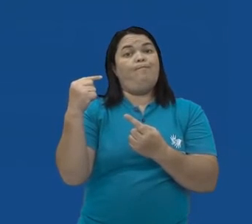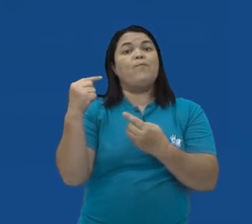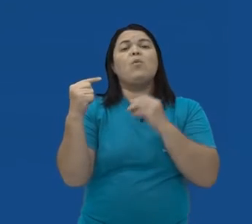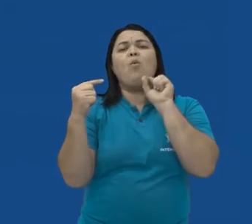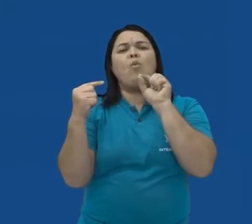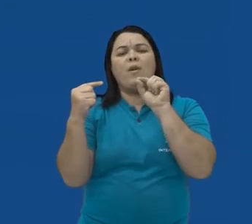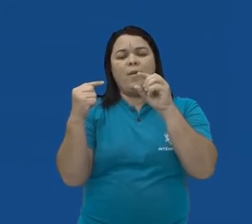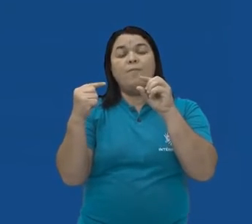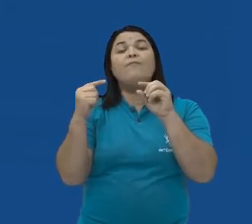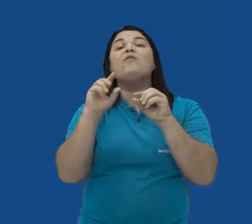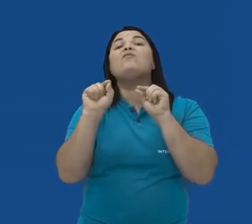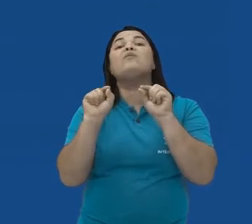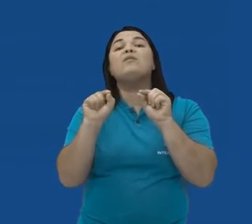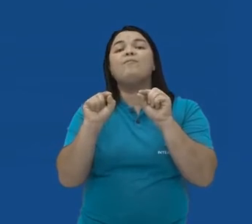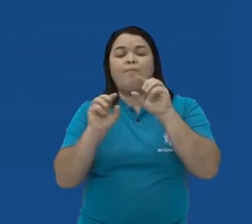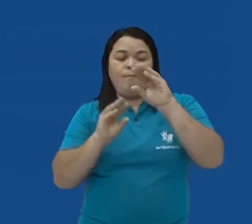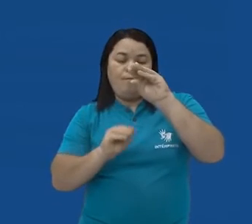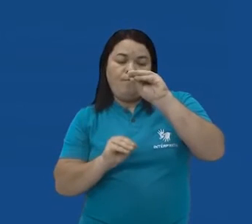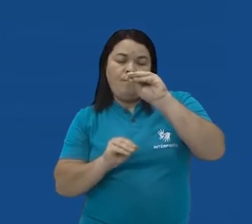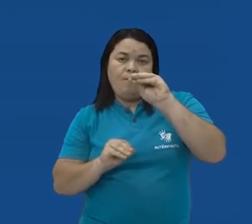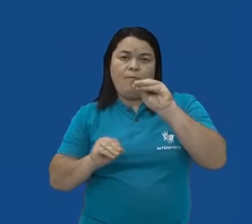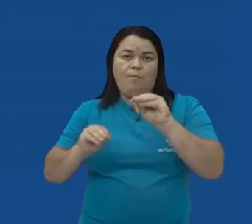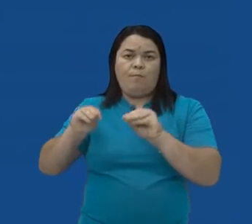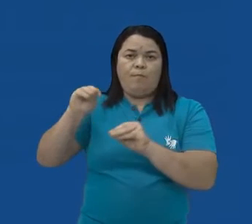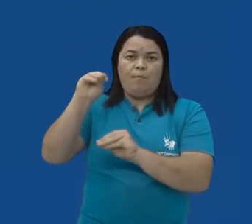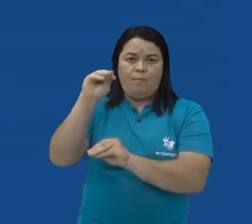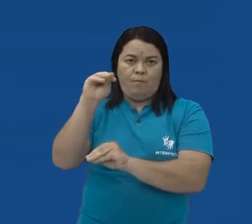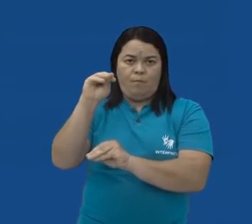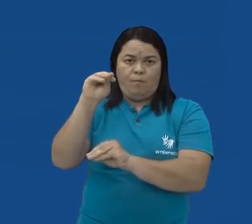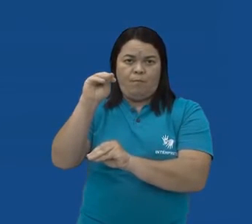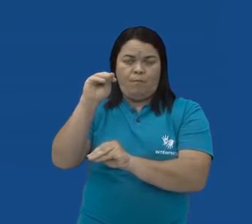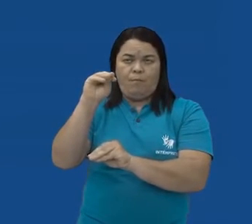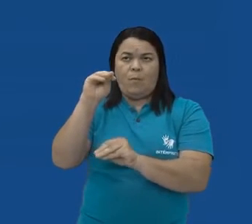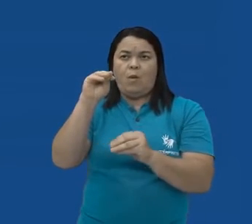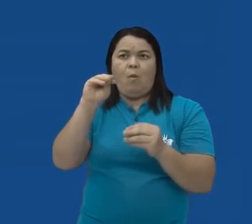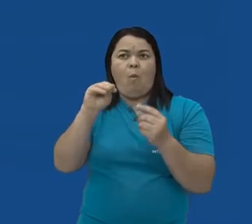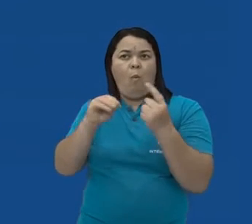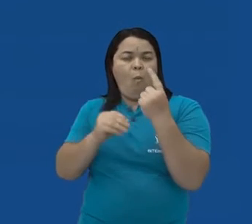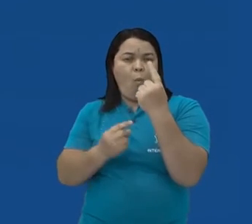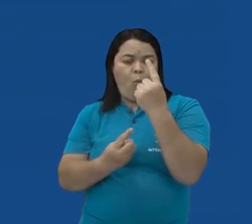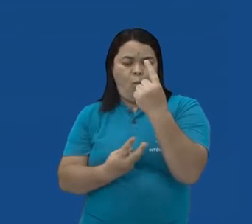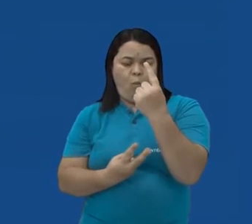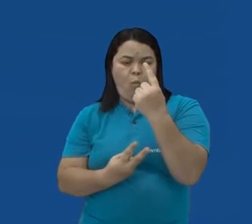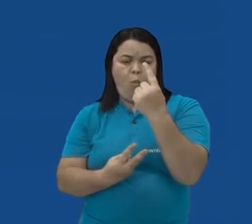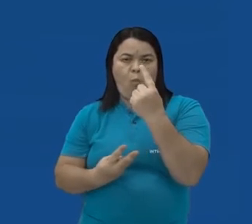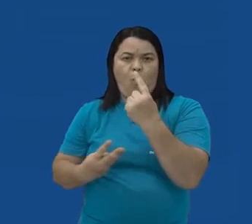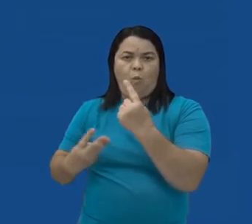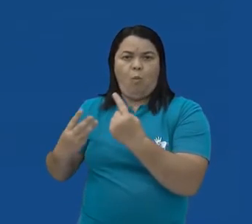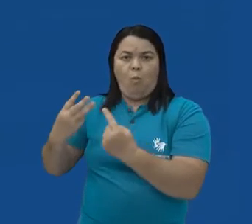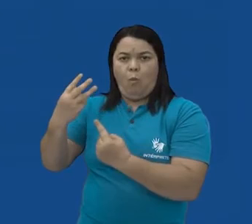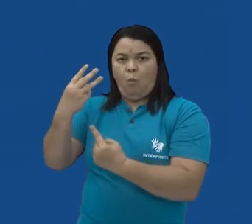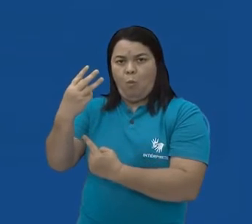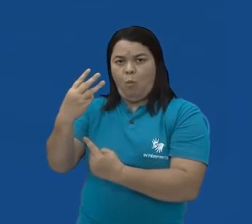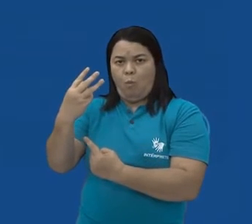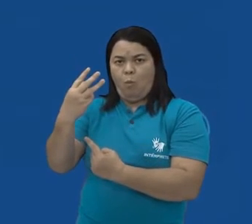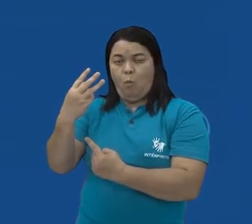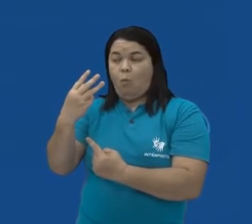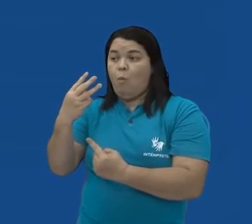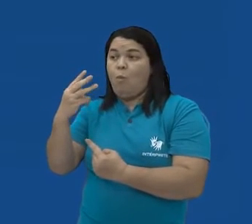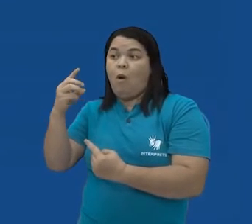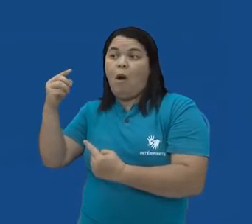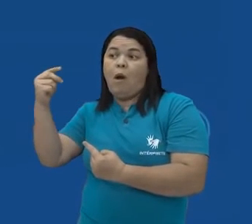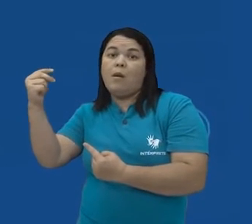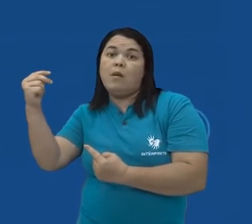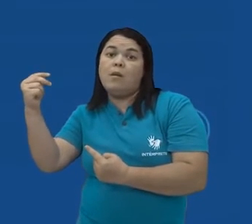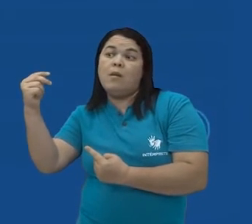então, o primeiro passo é inverter a base. Quando a gente inverte 1/3, automaticamente,